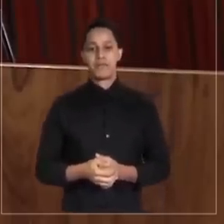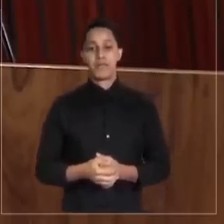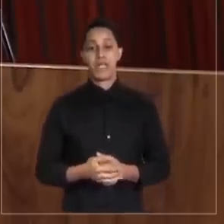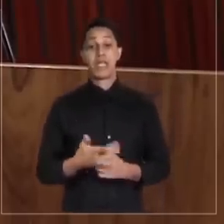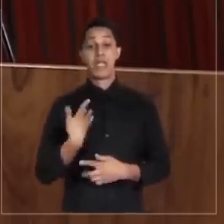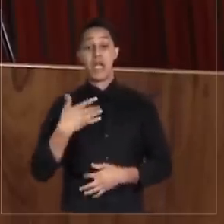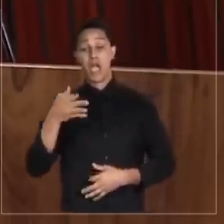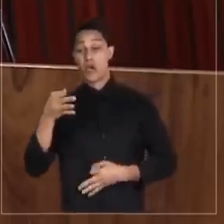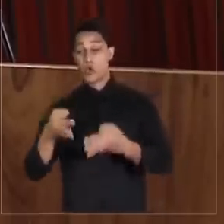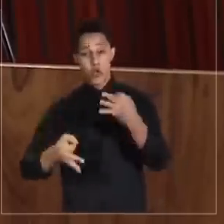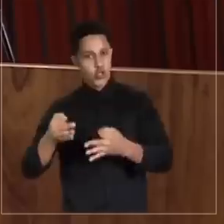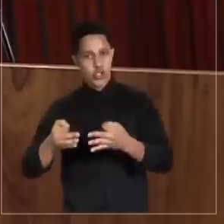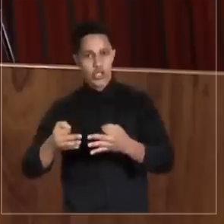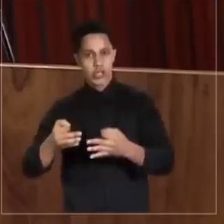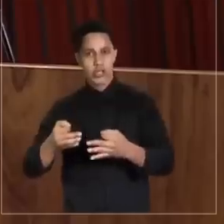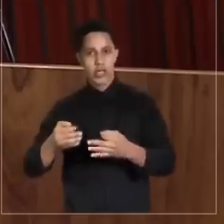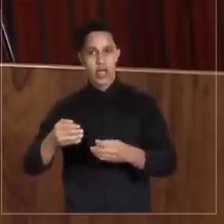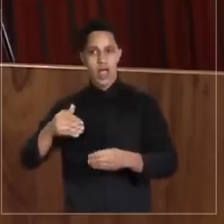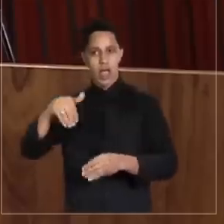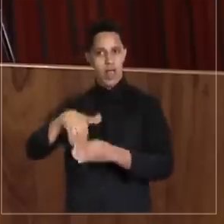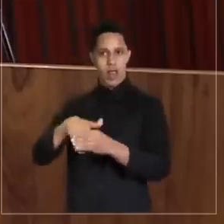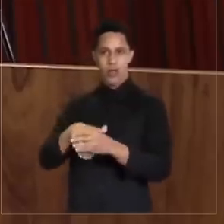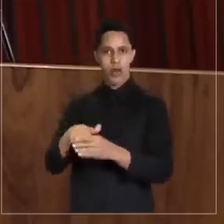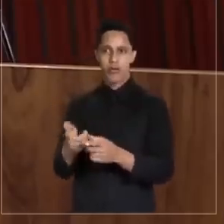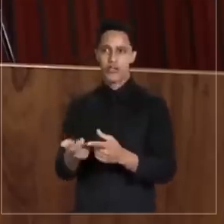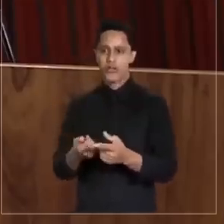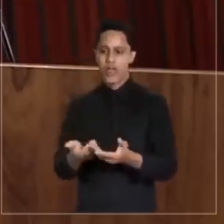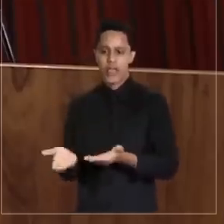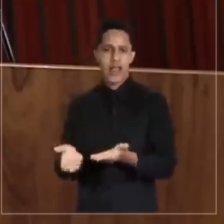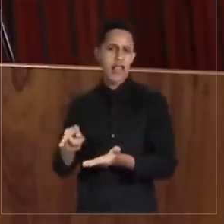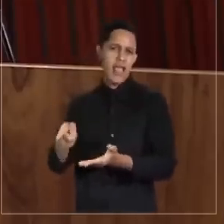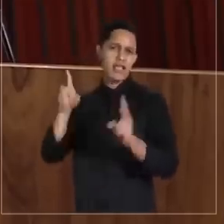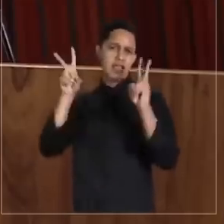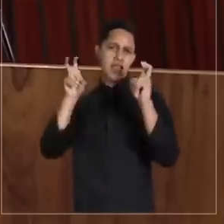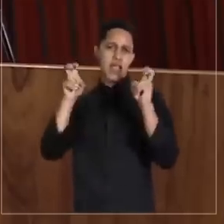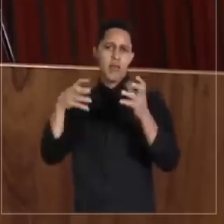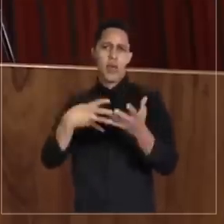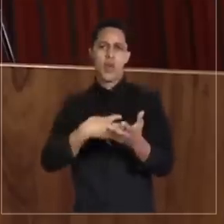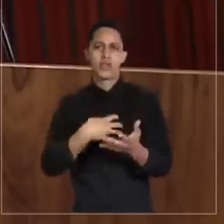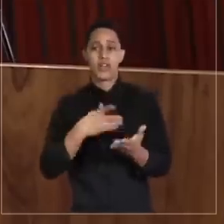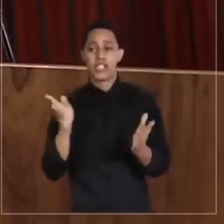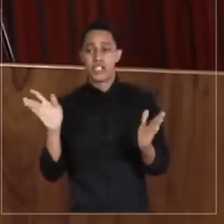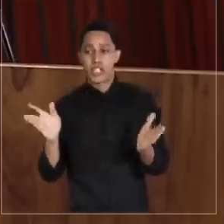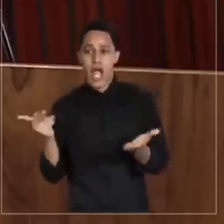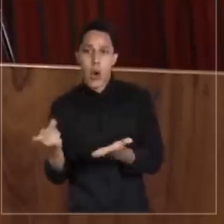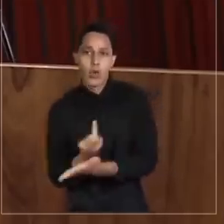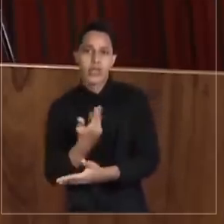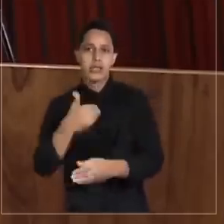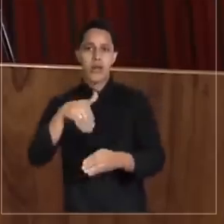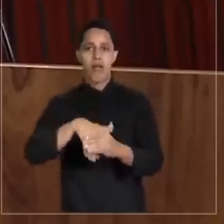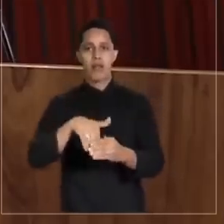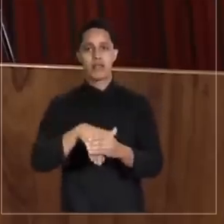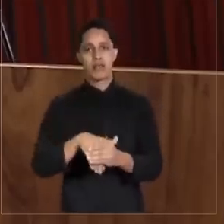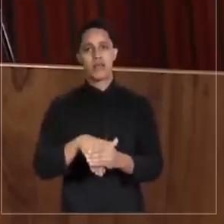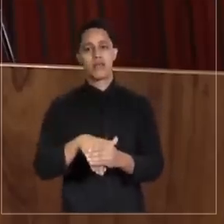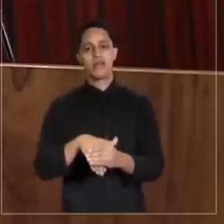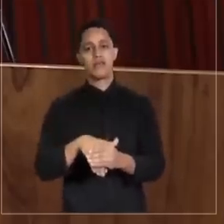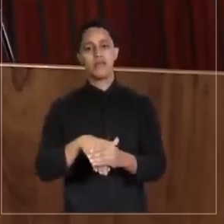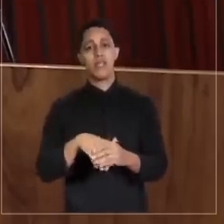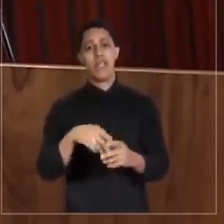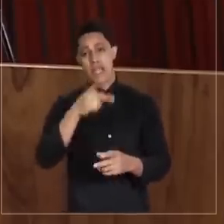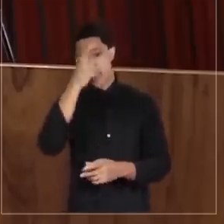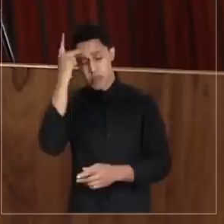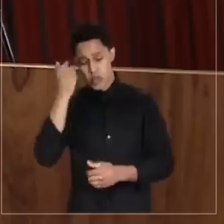a justiça eleitoral não deveria estar a cuidar desse tema, considerando que já houve as eleições e que